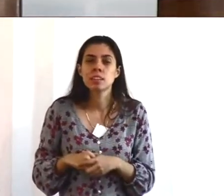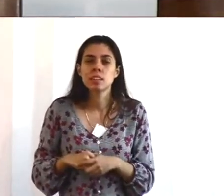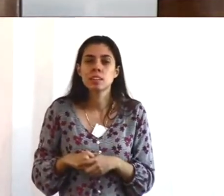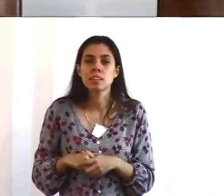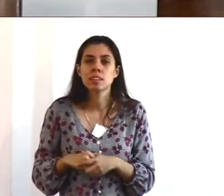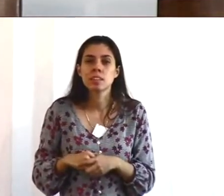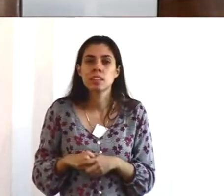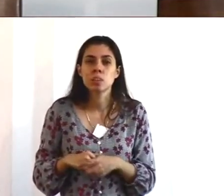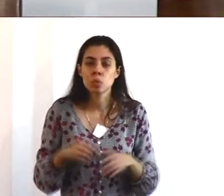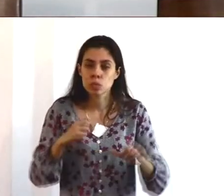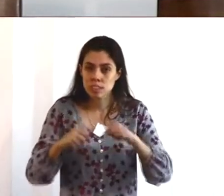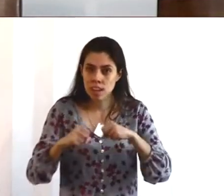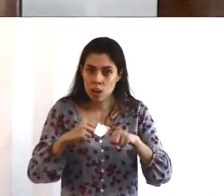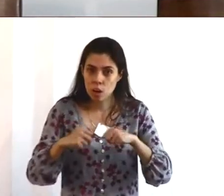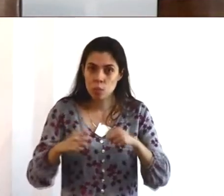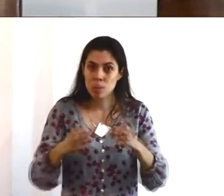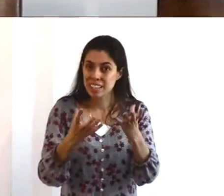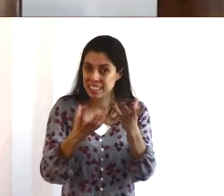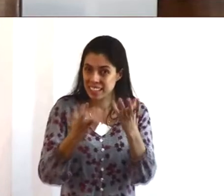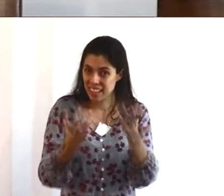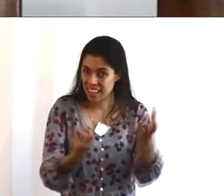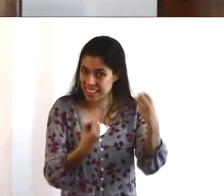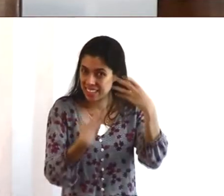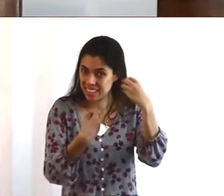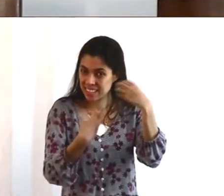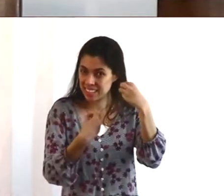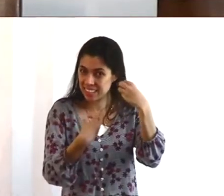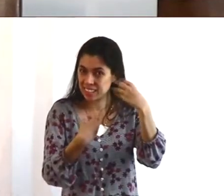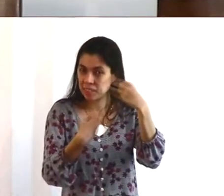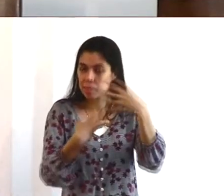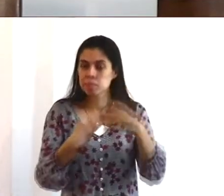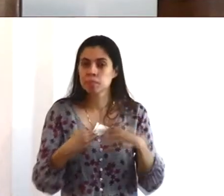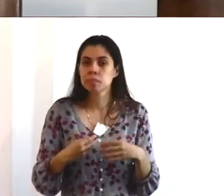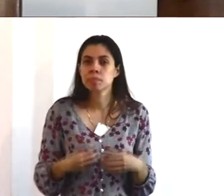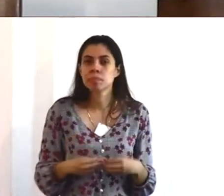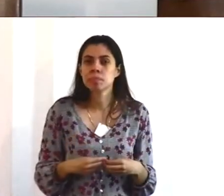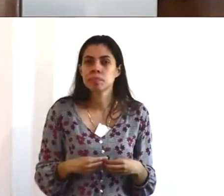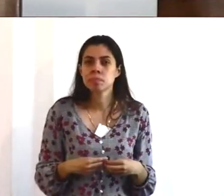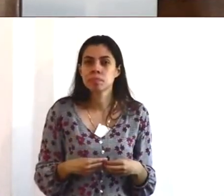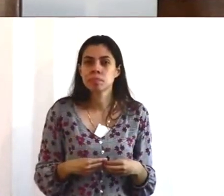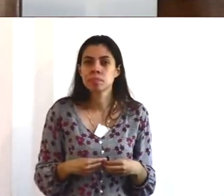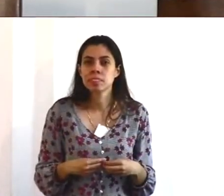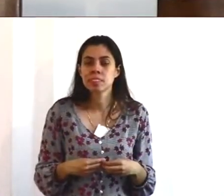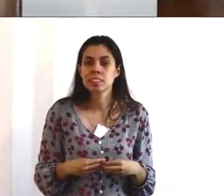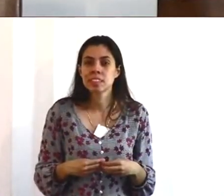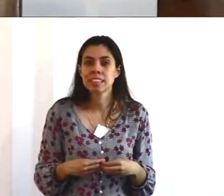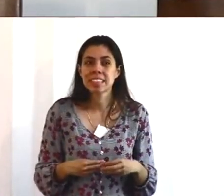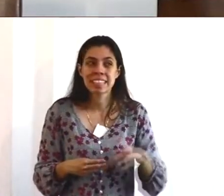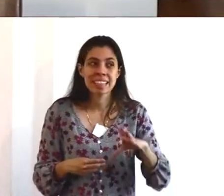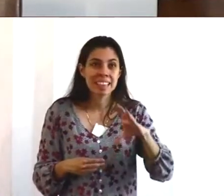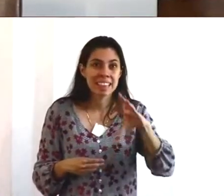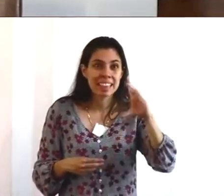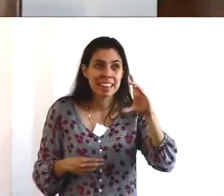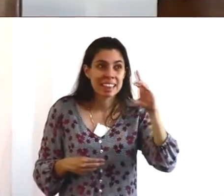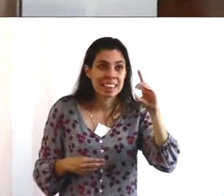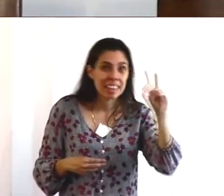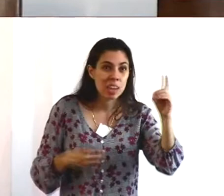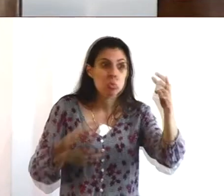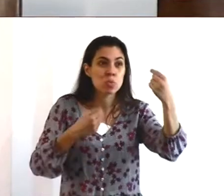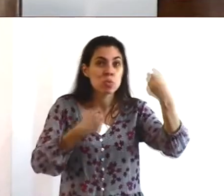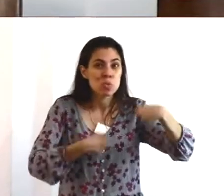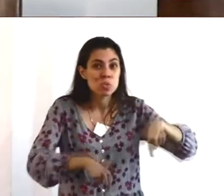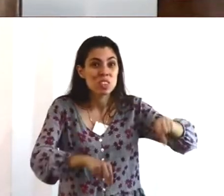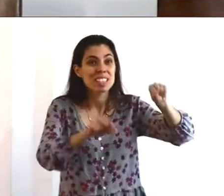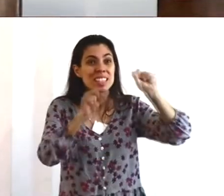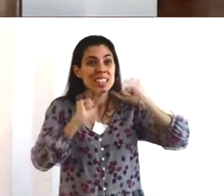o que o salmista está dizendo, e no sentido usado aqui dessa palavra, é que a fortaleza é a força que nós recebemos